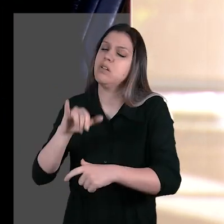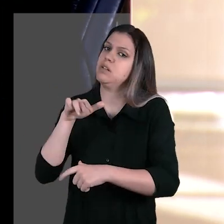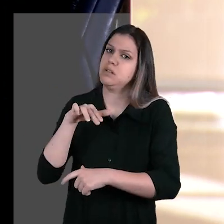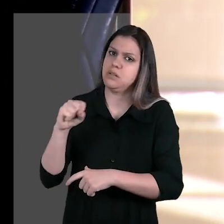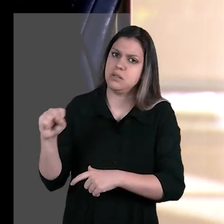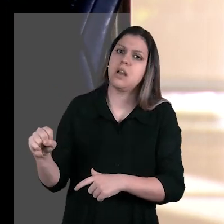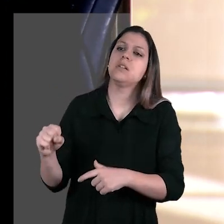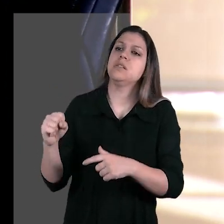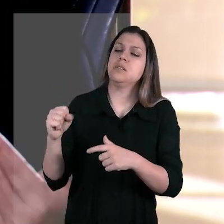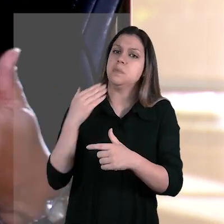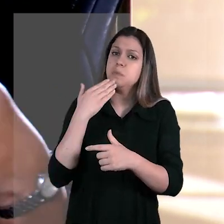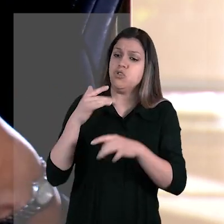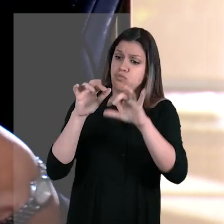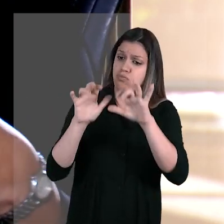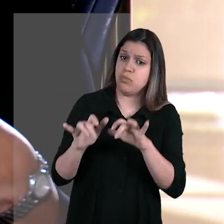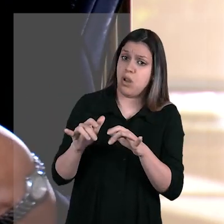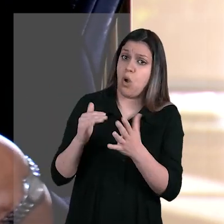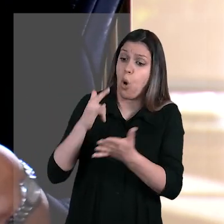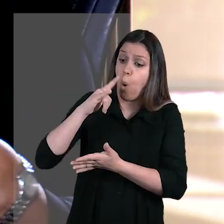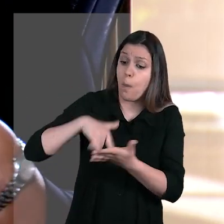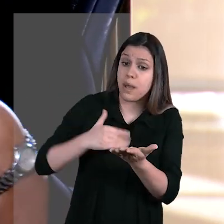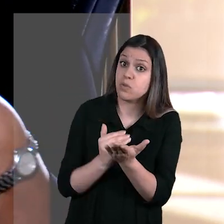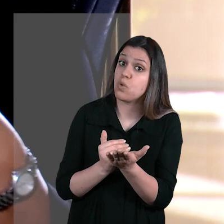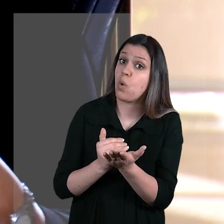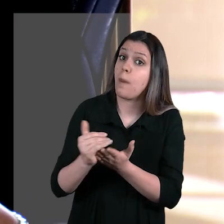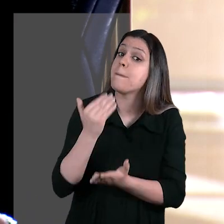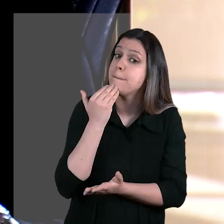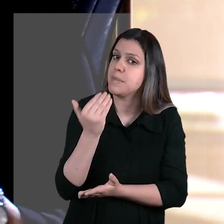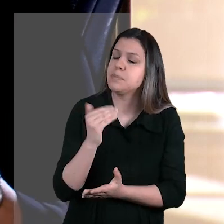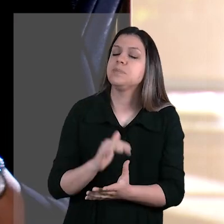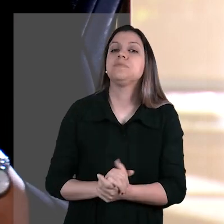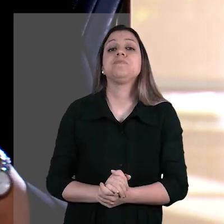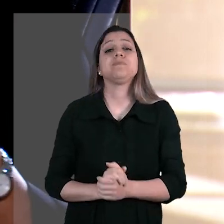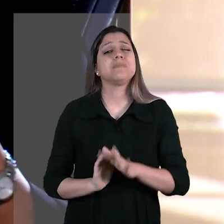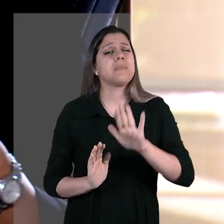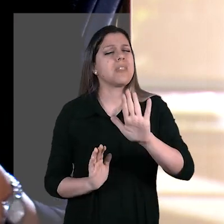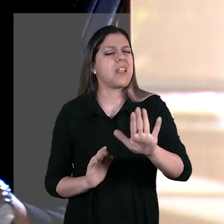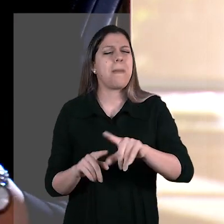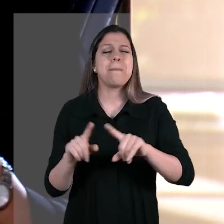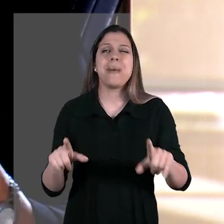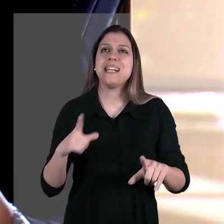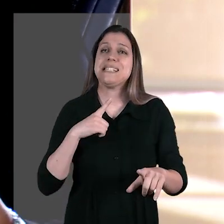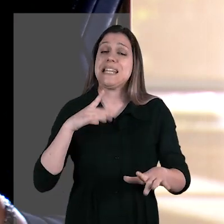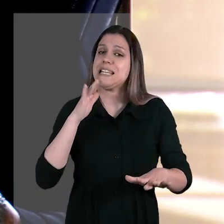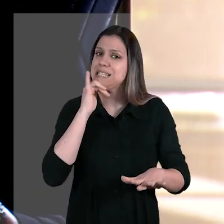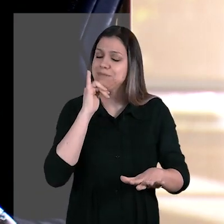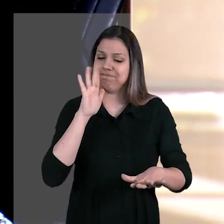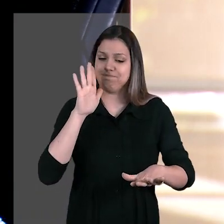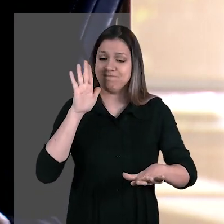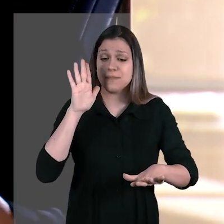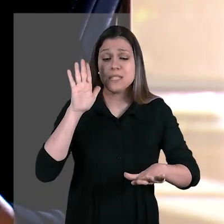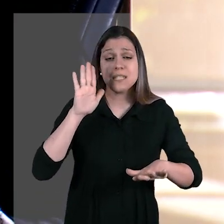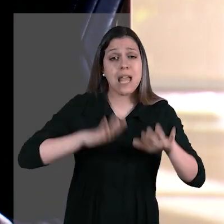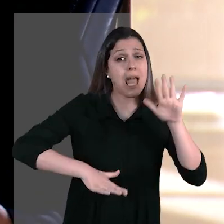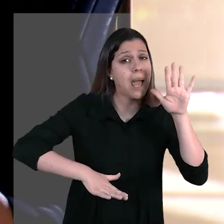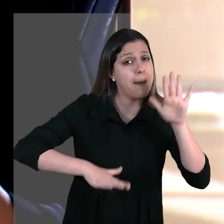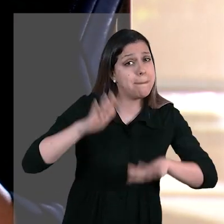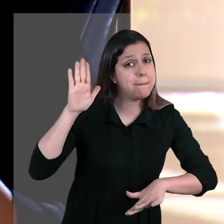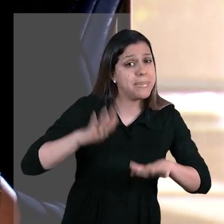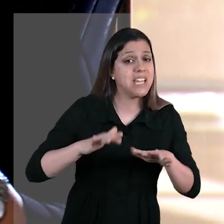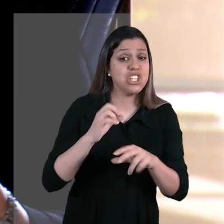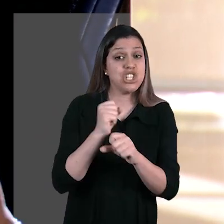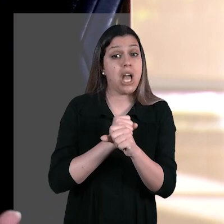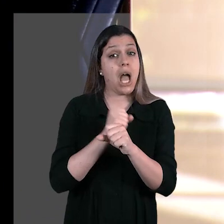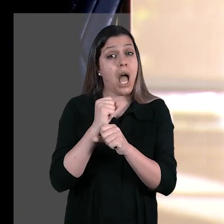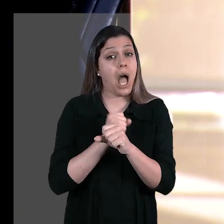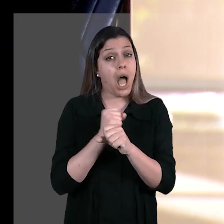entrada. E o que acontece? Dependendo, aí entra uma outra situação, dependendo do ano em